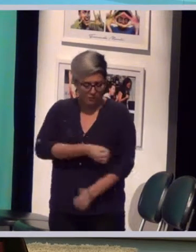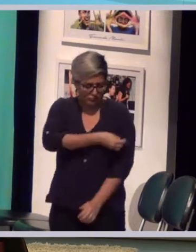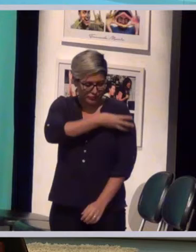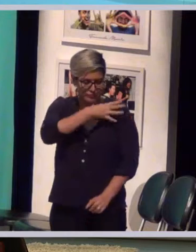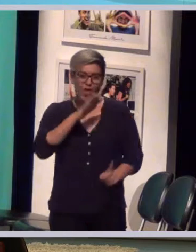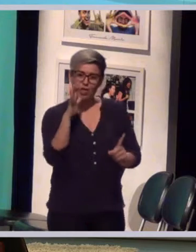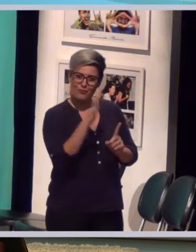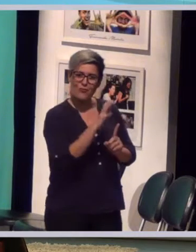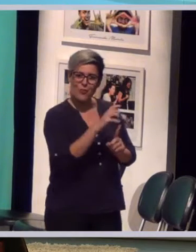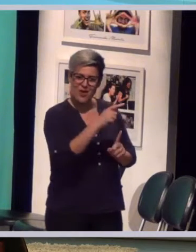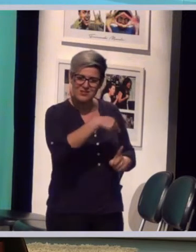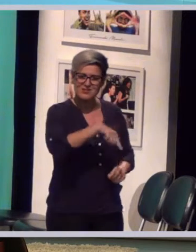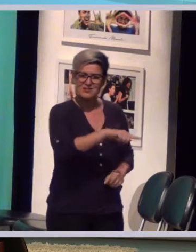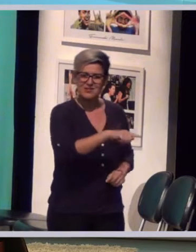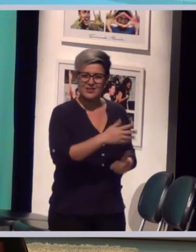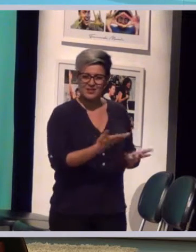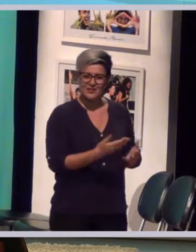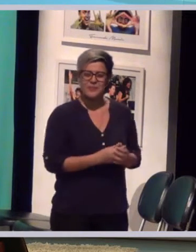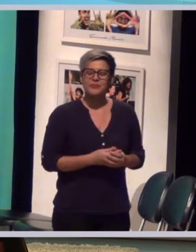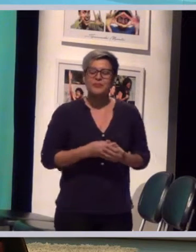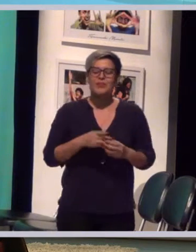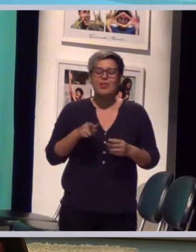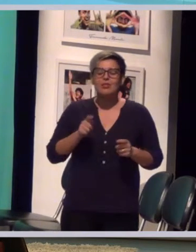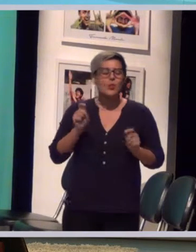escolarização tende a